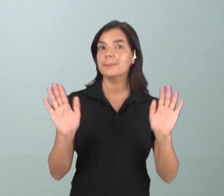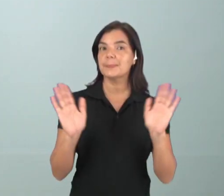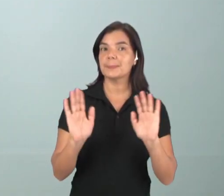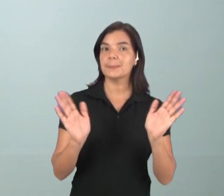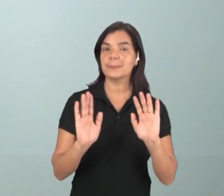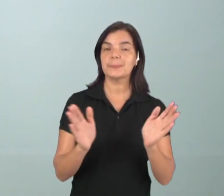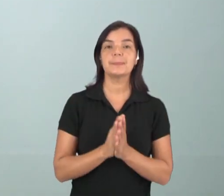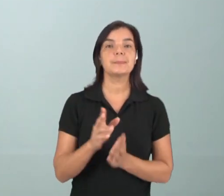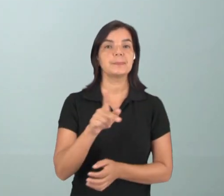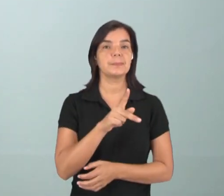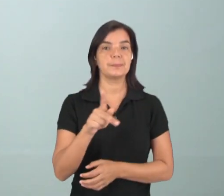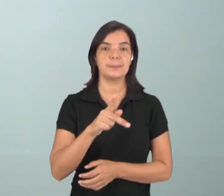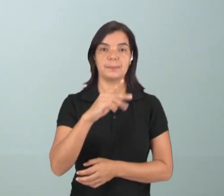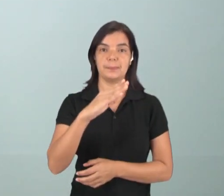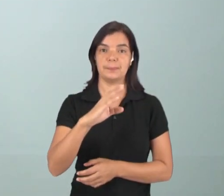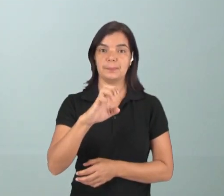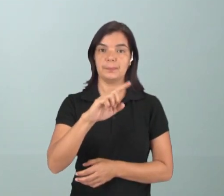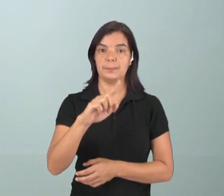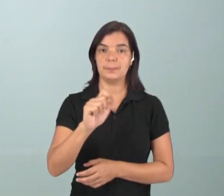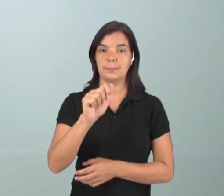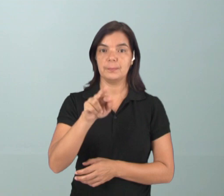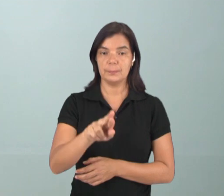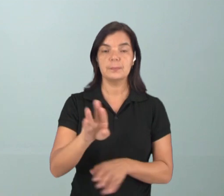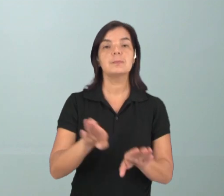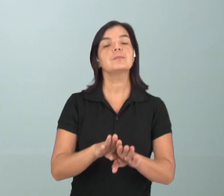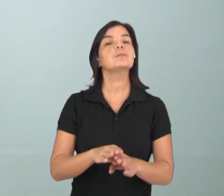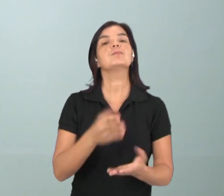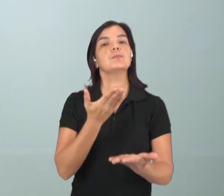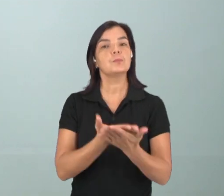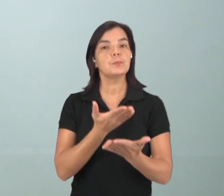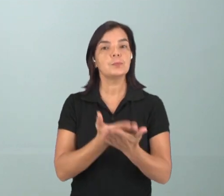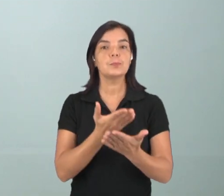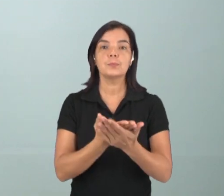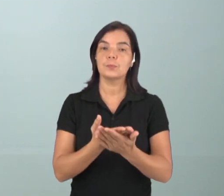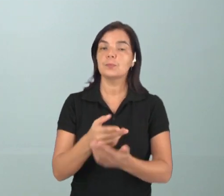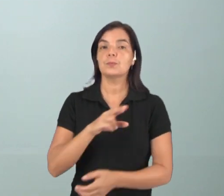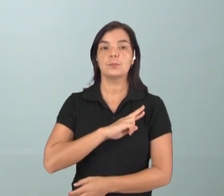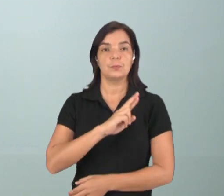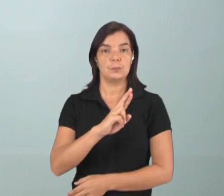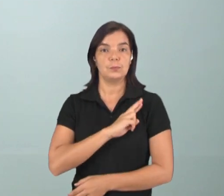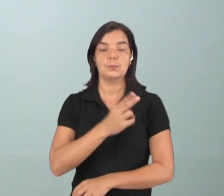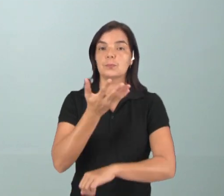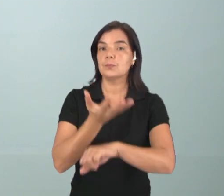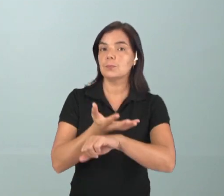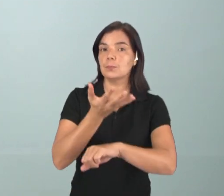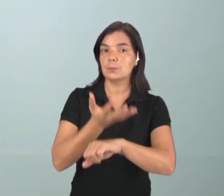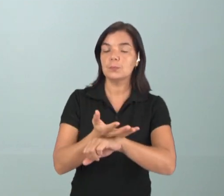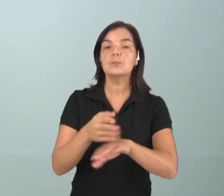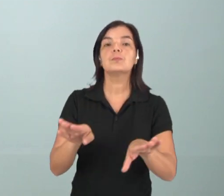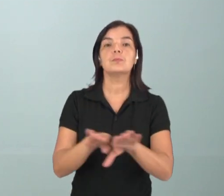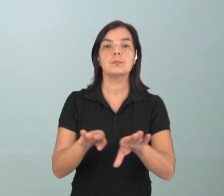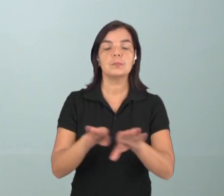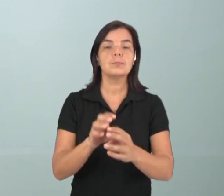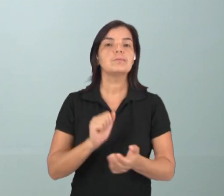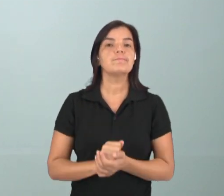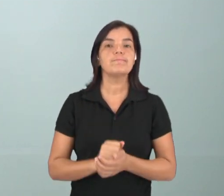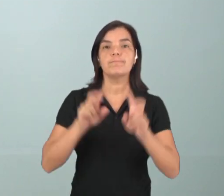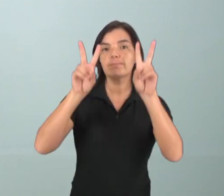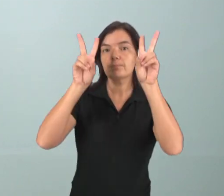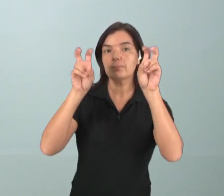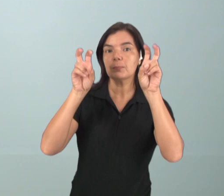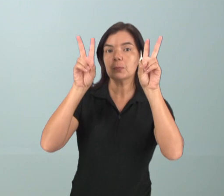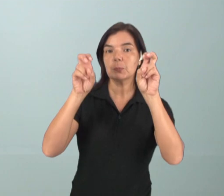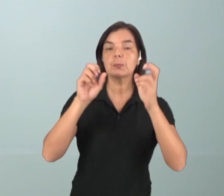Oi pessoal, sou o professor César Hildo, professor do ensino religioso. Vou estar com vocês com a disciplina que vai estar